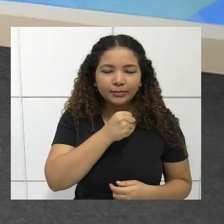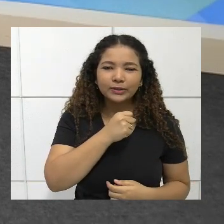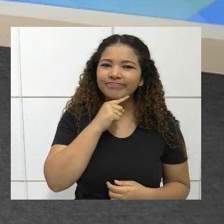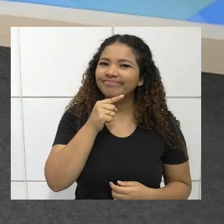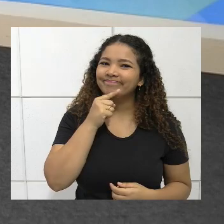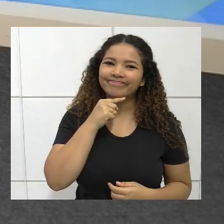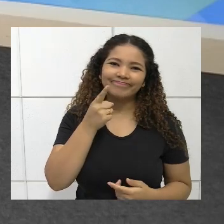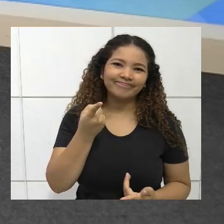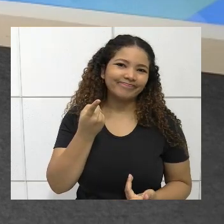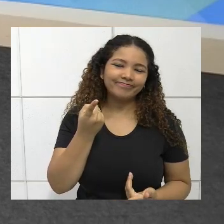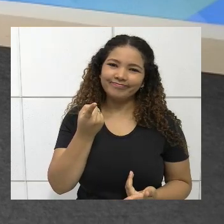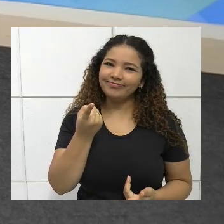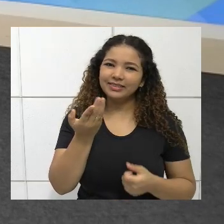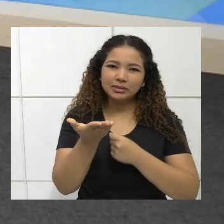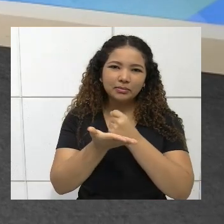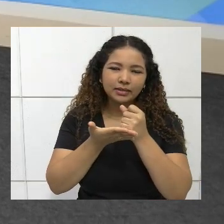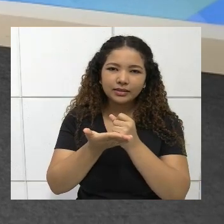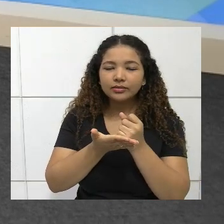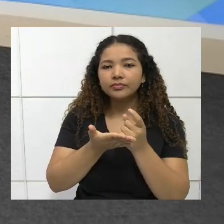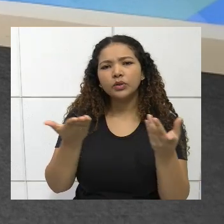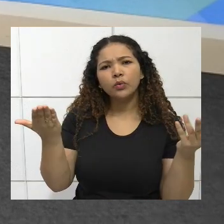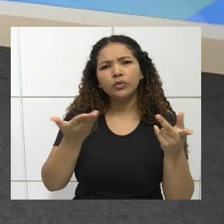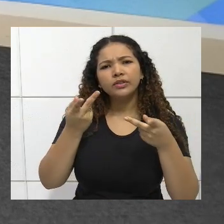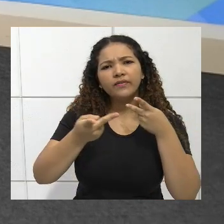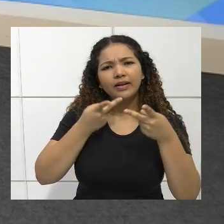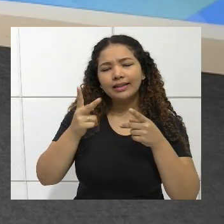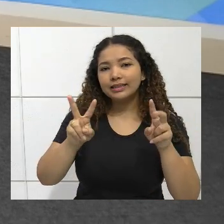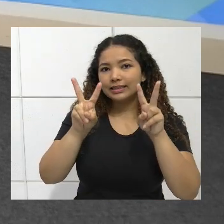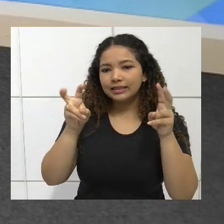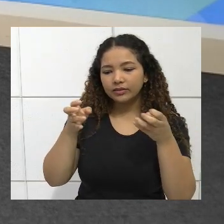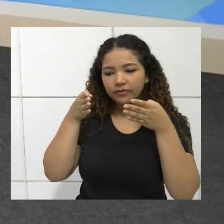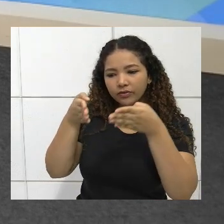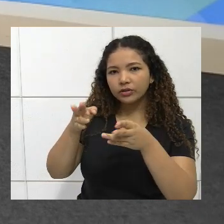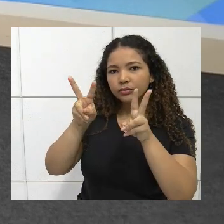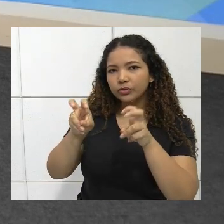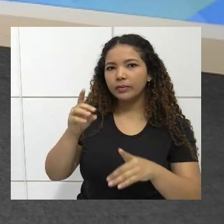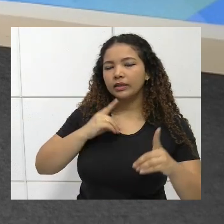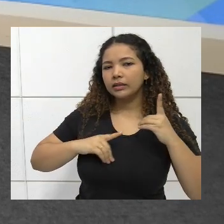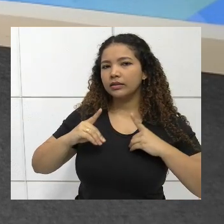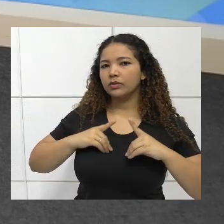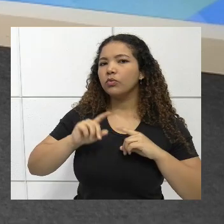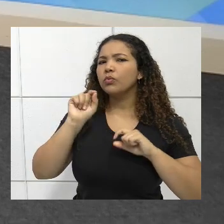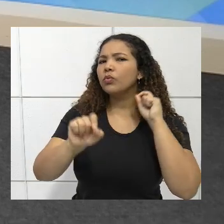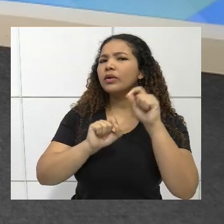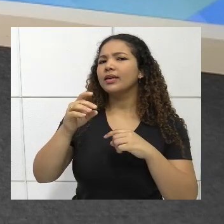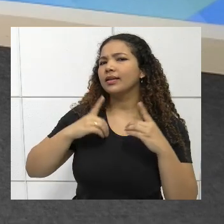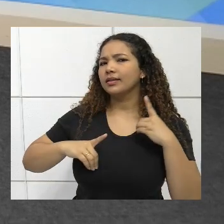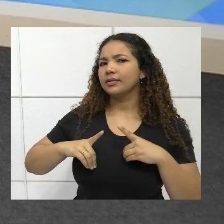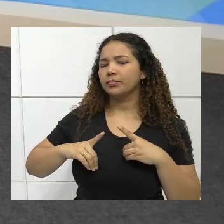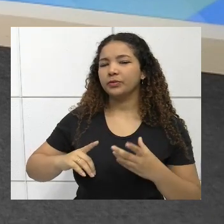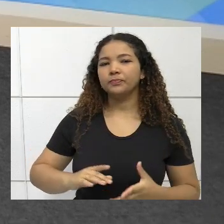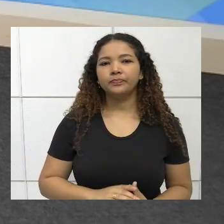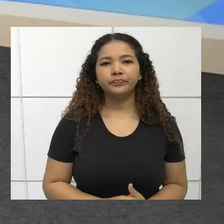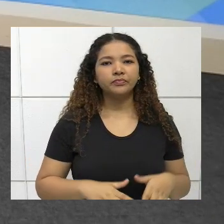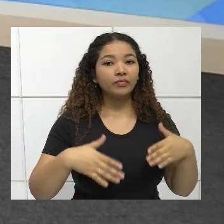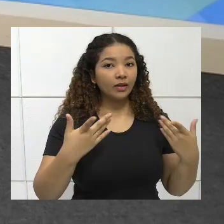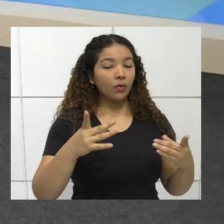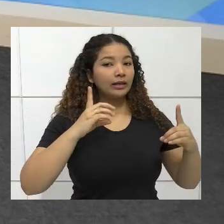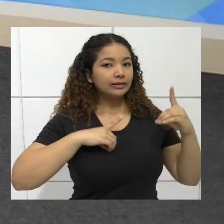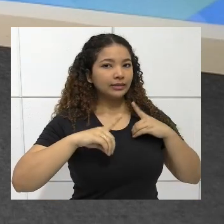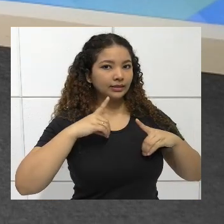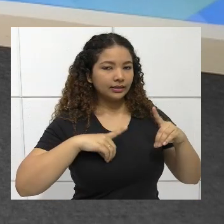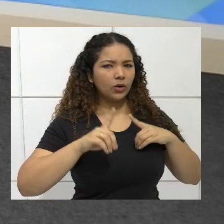bem explicativa. Hoje a gente vai falar especificamente da depressão. O que é a depressão? Então, Márcio, a depressão ela é